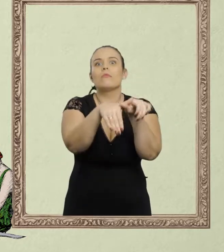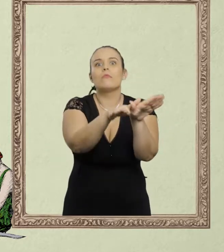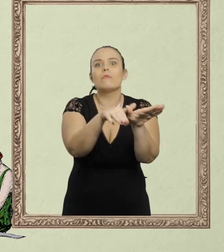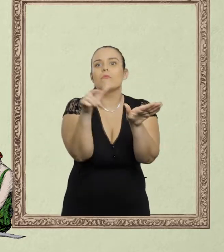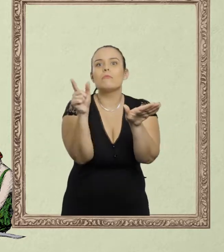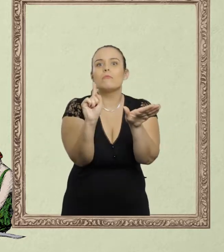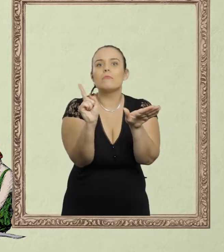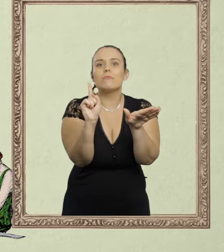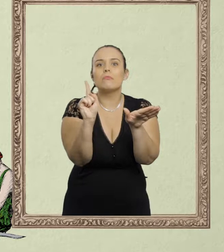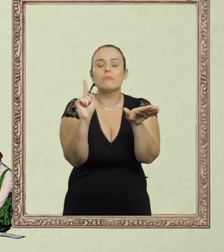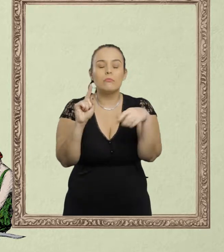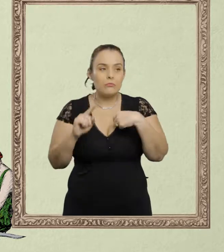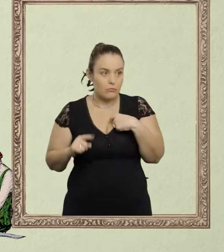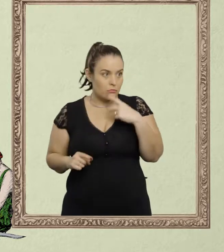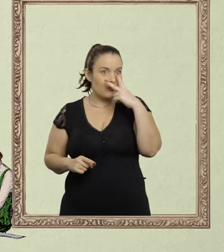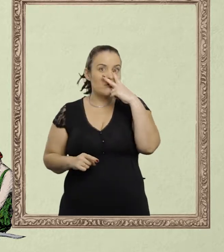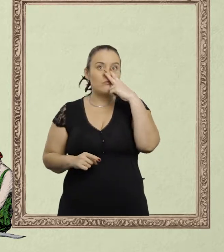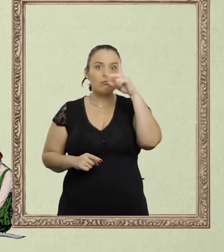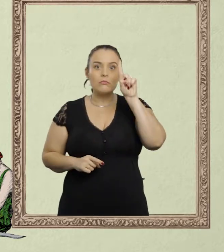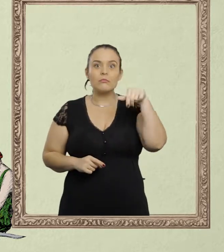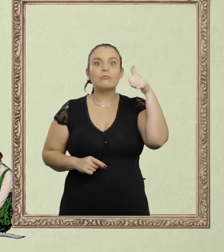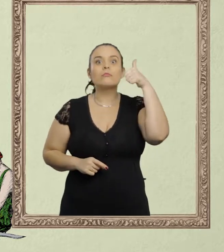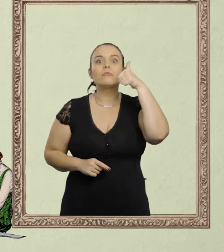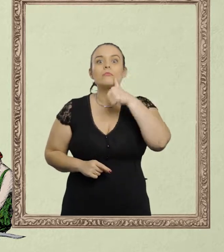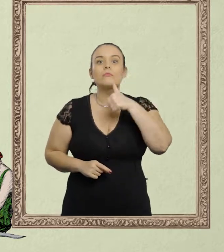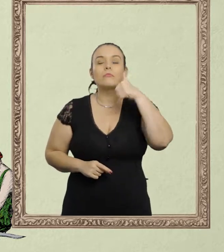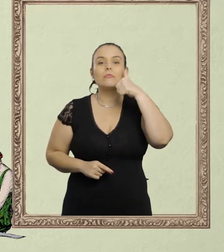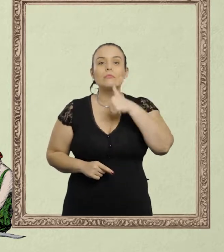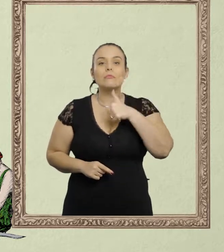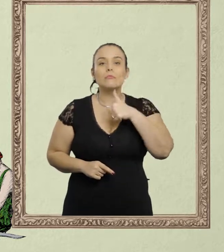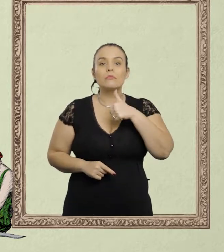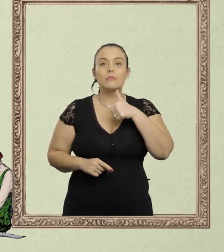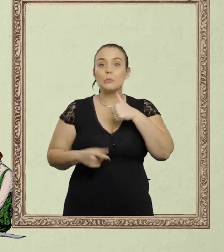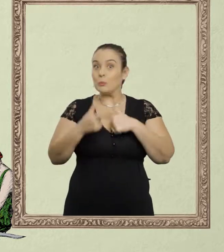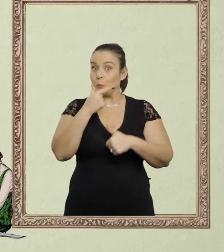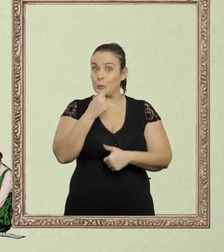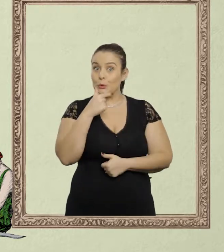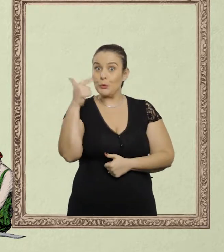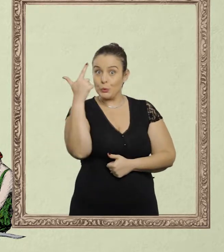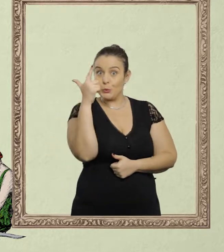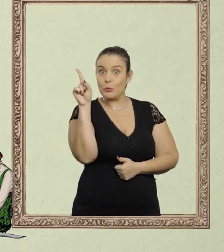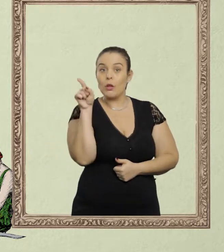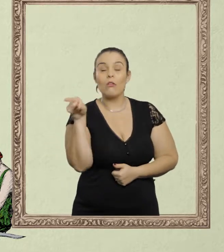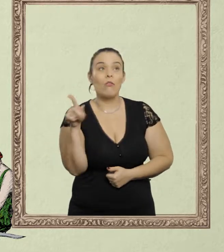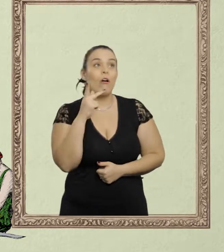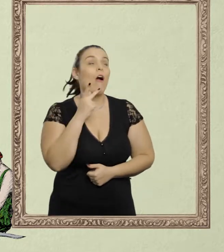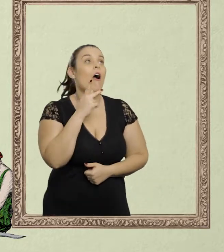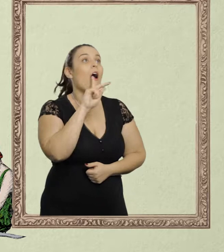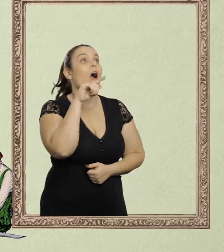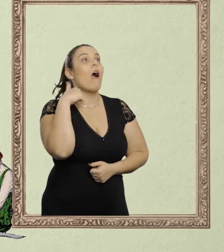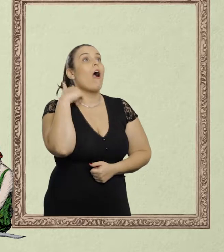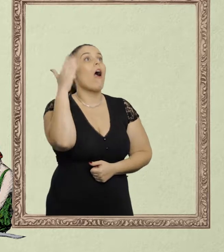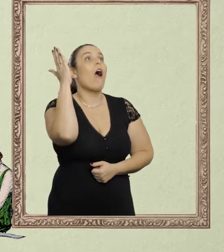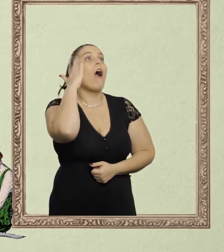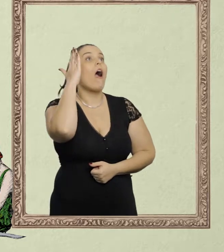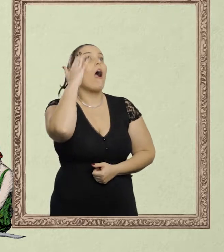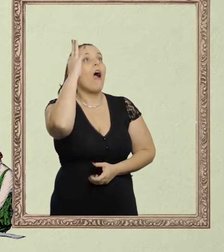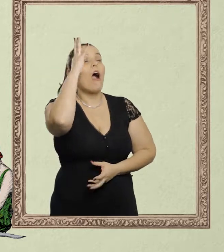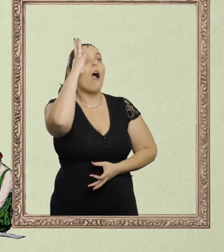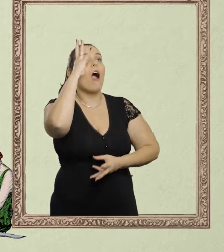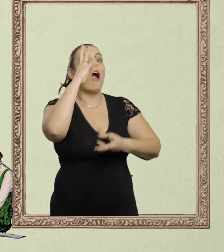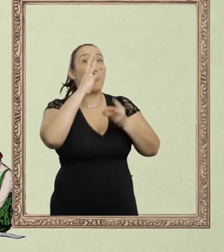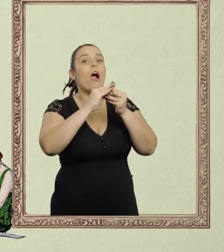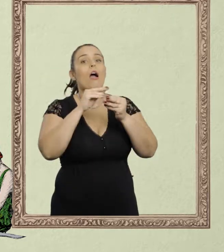pássaro! Acho que é uma moça!" O menino caracol respondeu: "Agora eu entendi! Acho que o